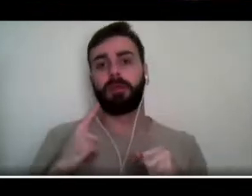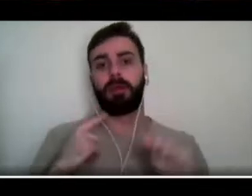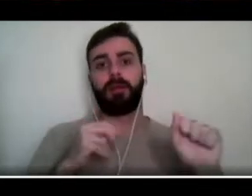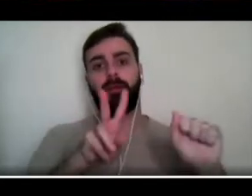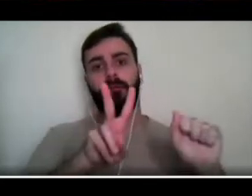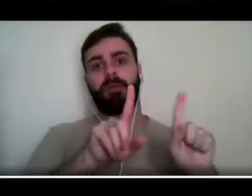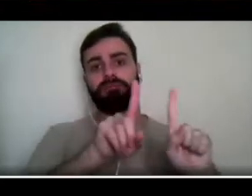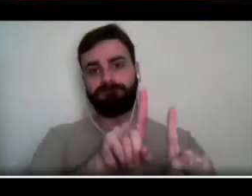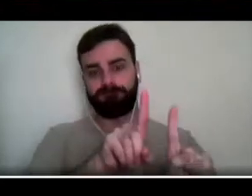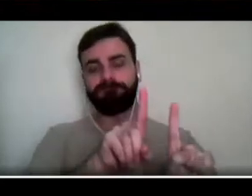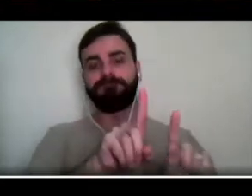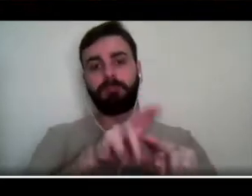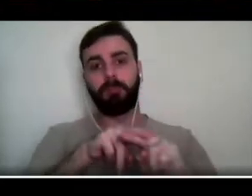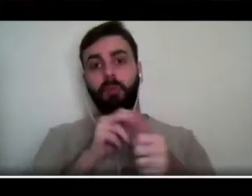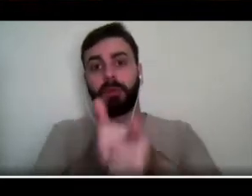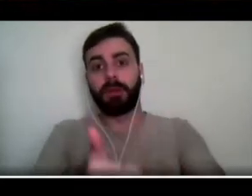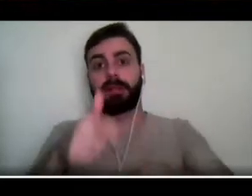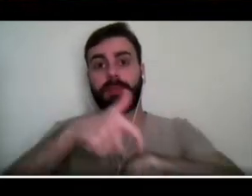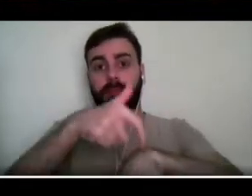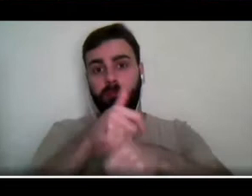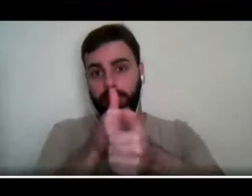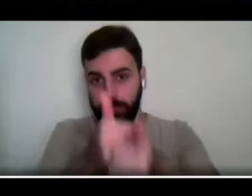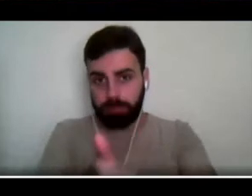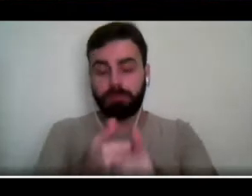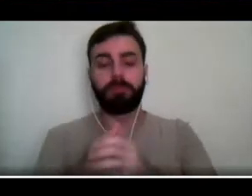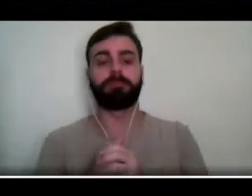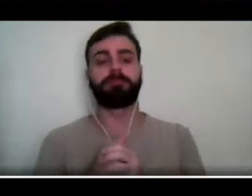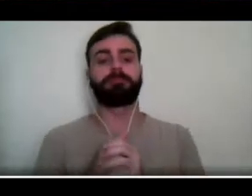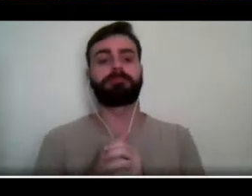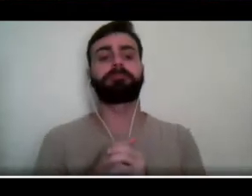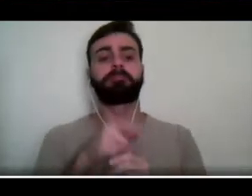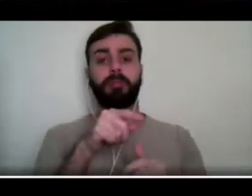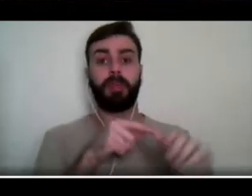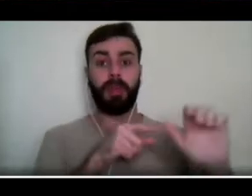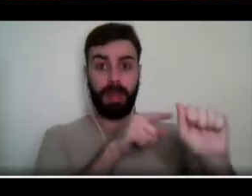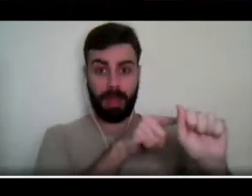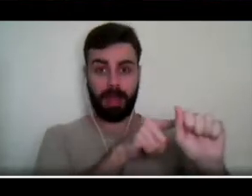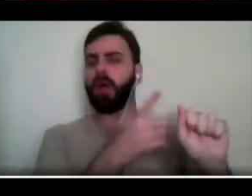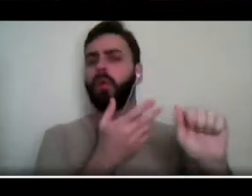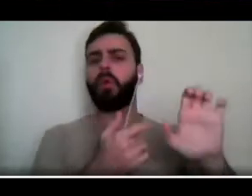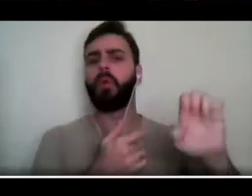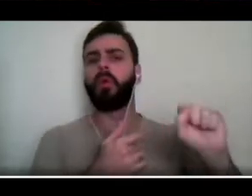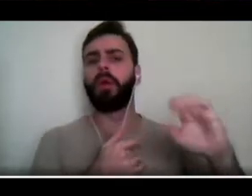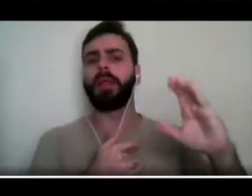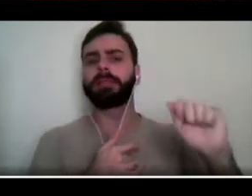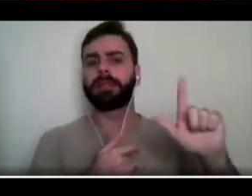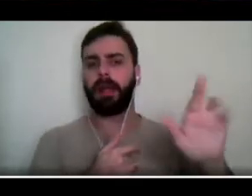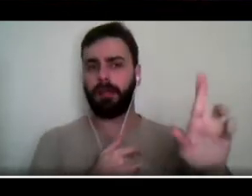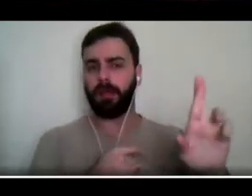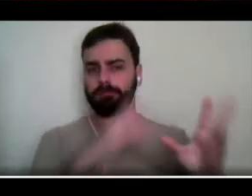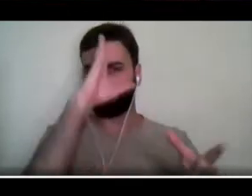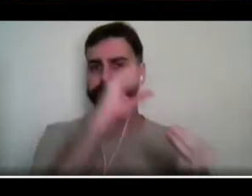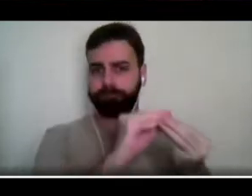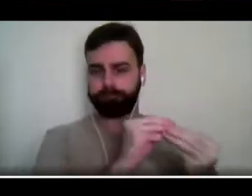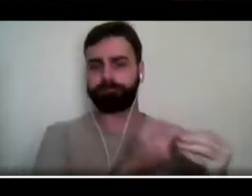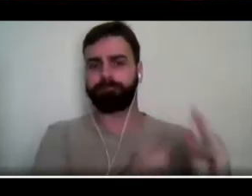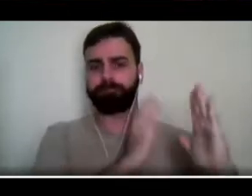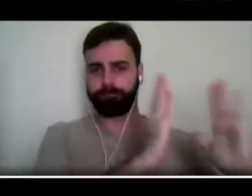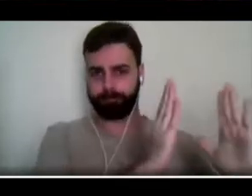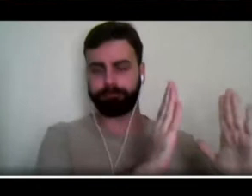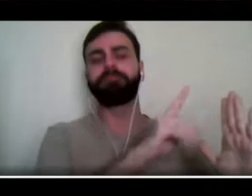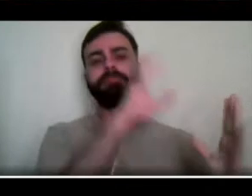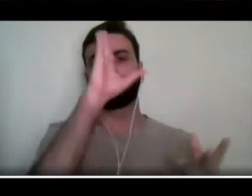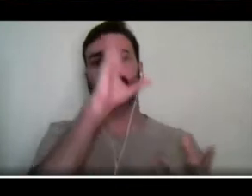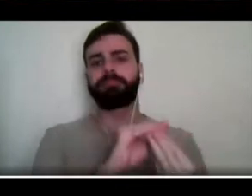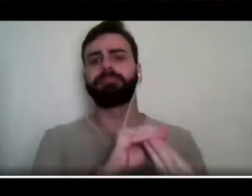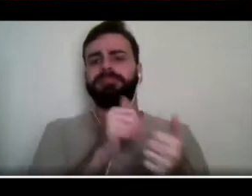né? Isso aqui é um escalar, né? Vai te dar um módulo, é um escalar, é uma função de t. Tá claro, gente? O que eu fiz? Eu